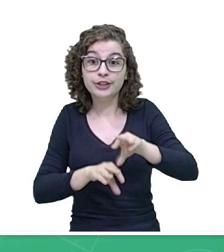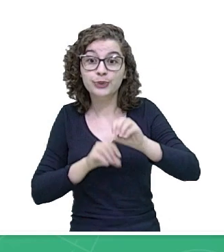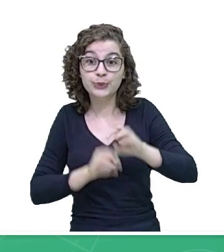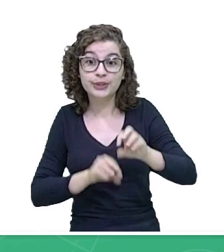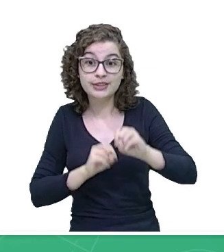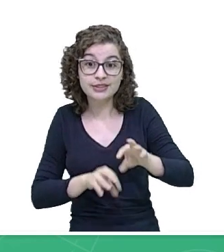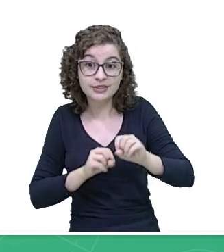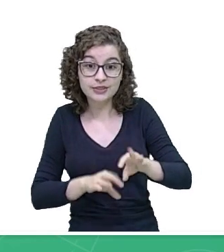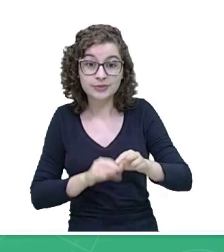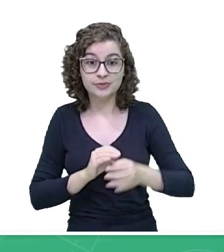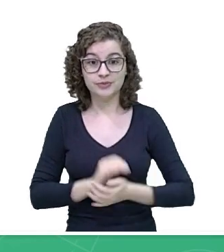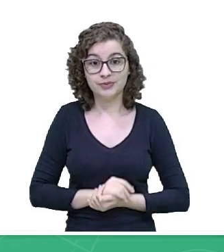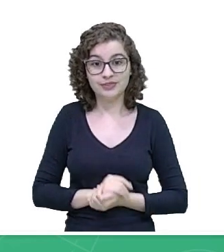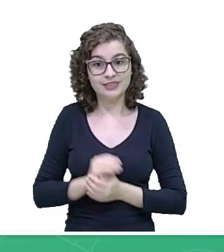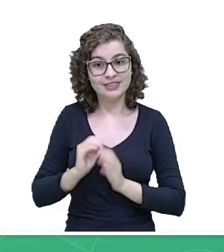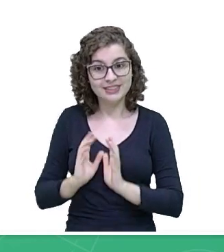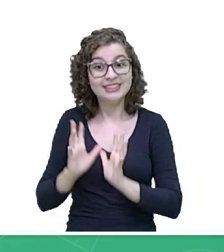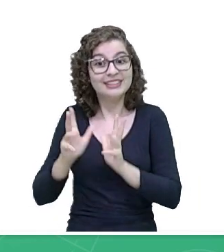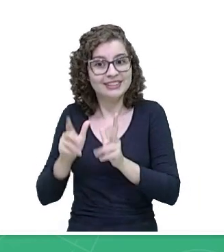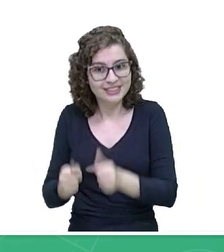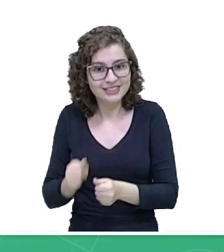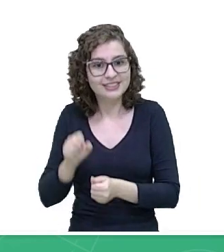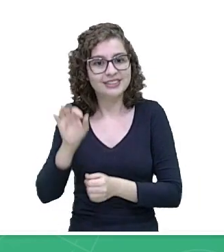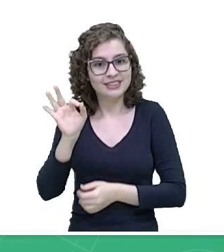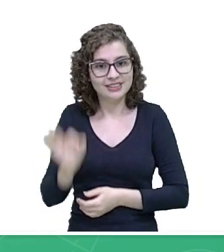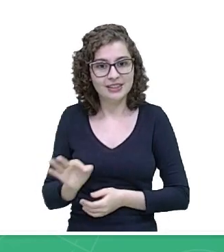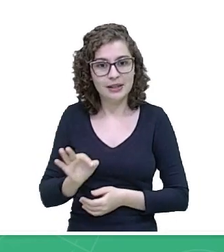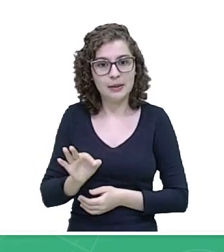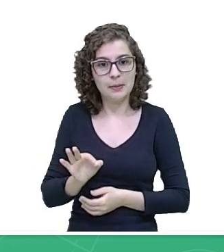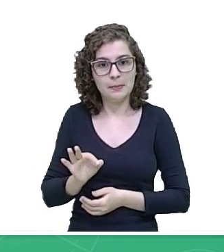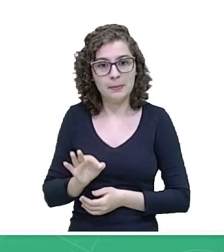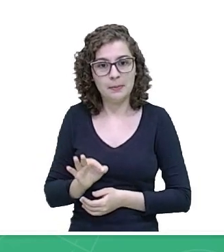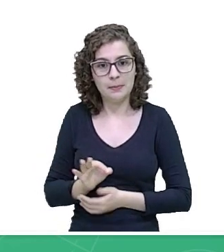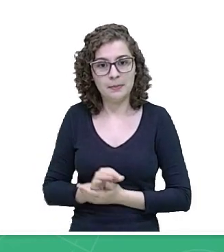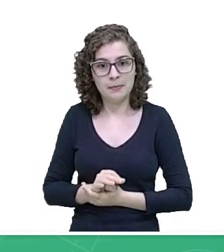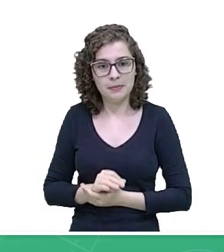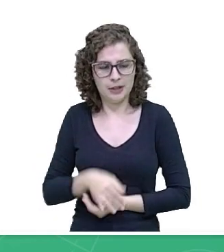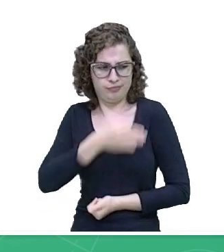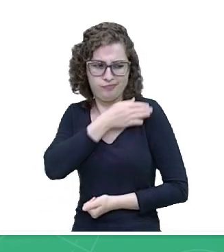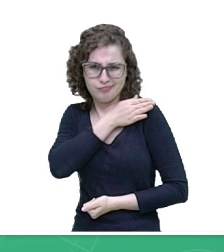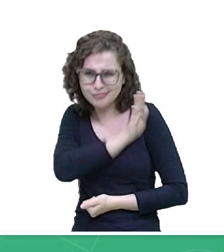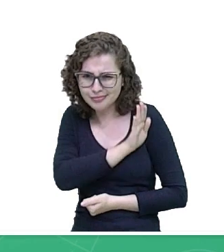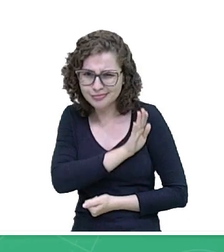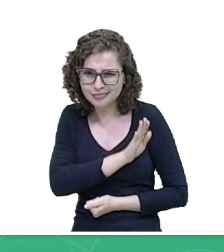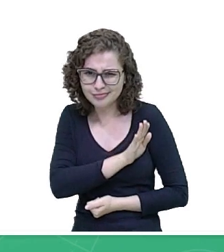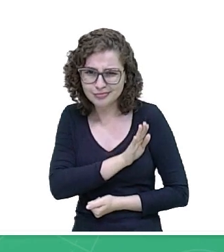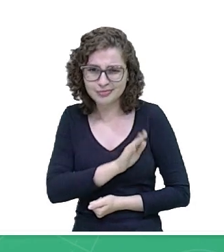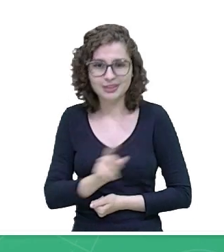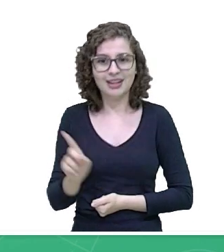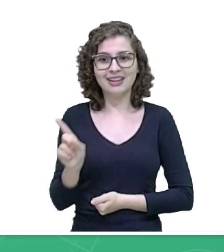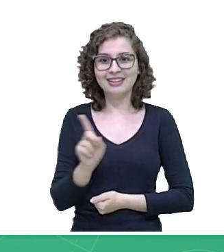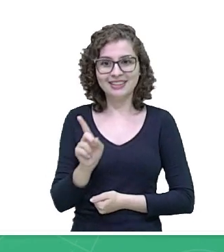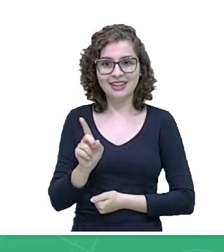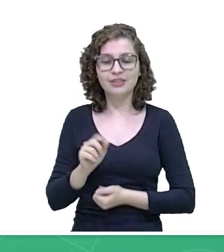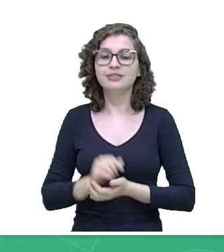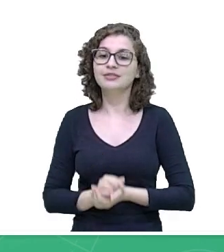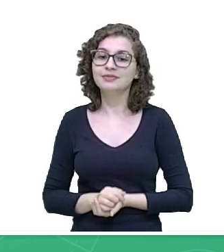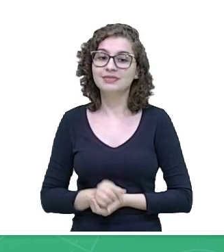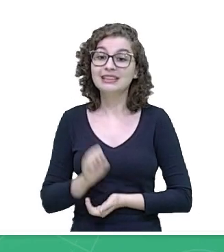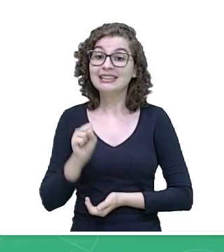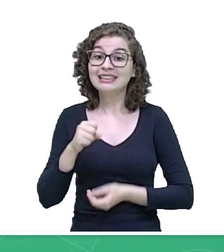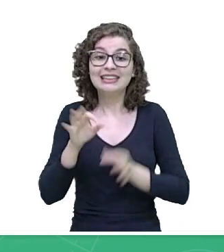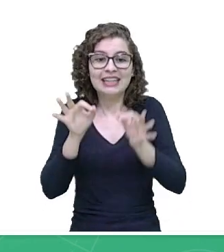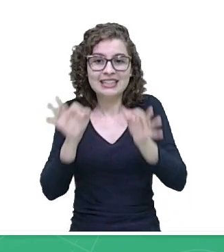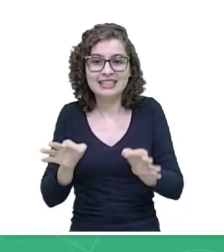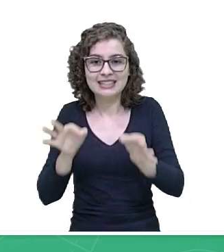educação, tudo certo, isso sem discriminação, é isso para todos,